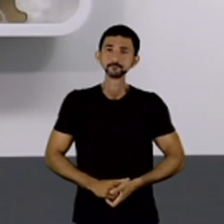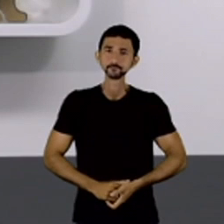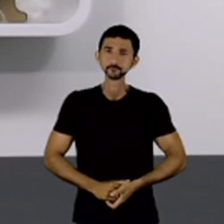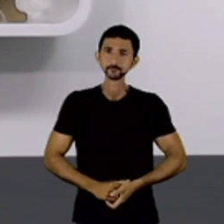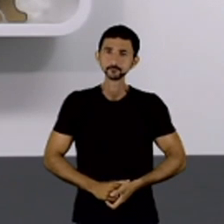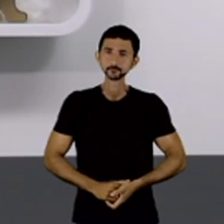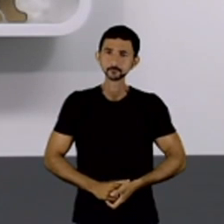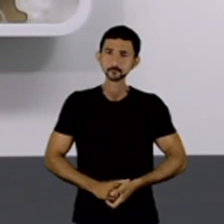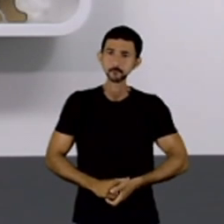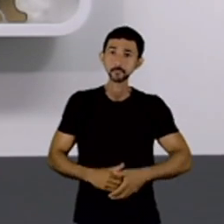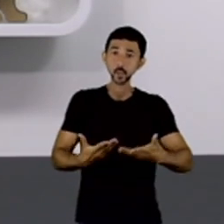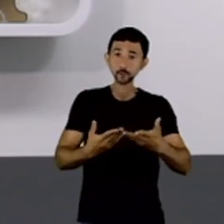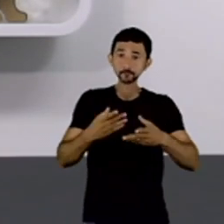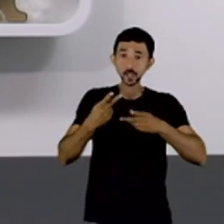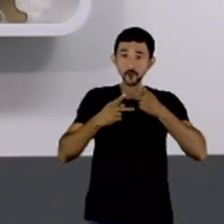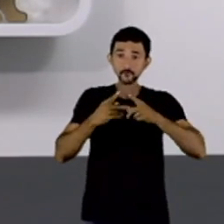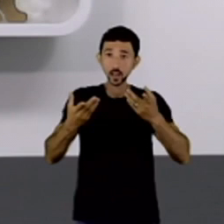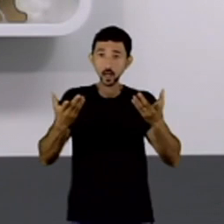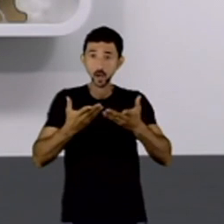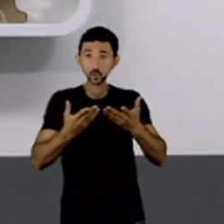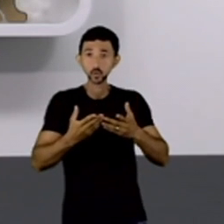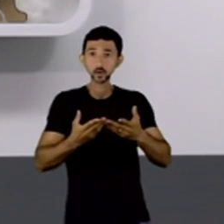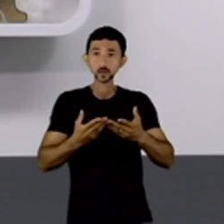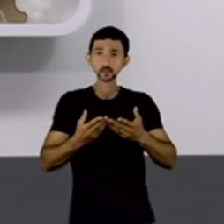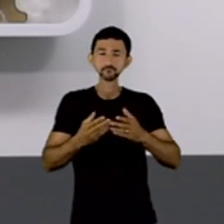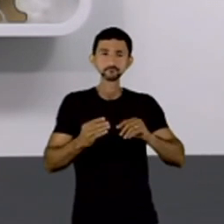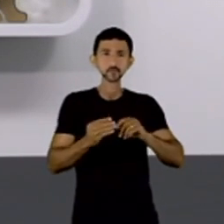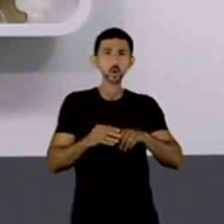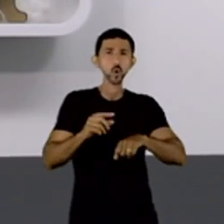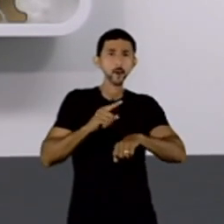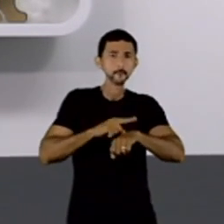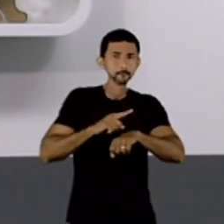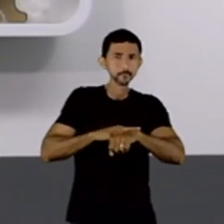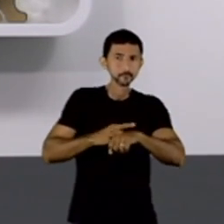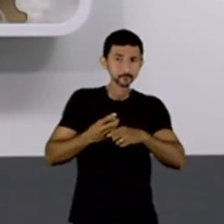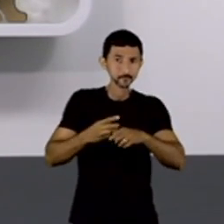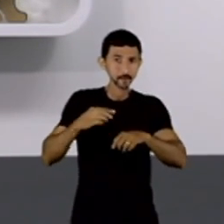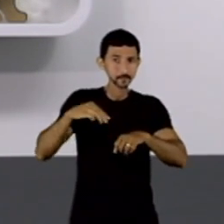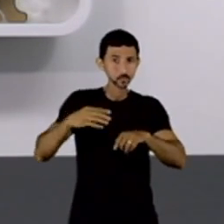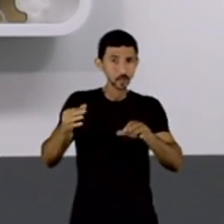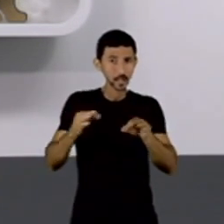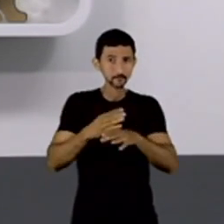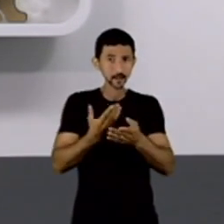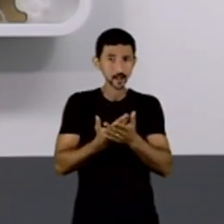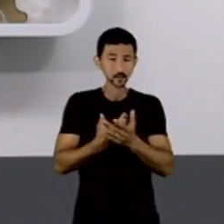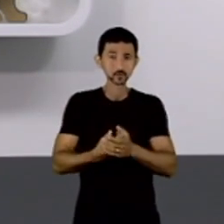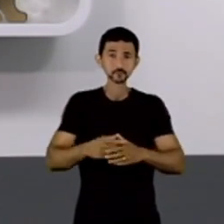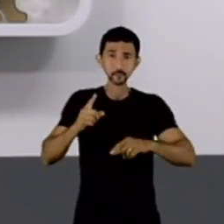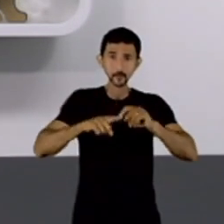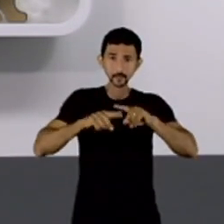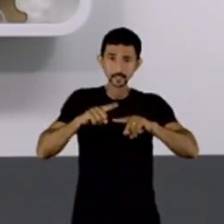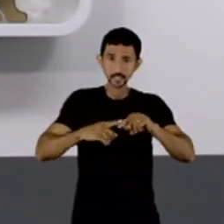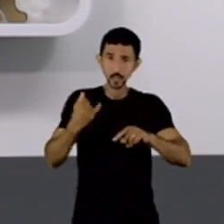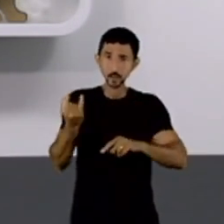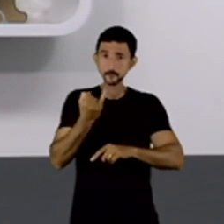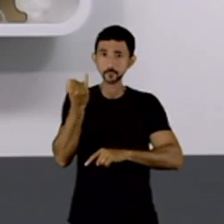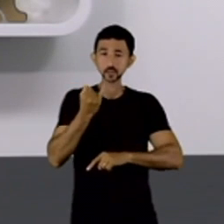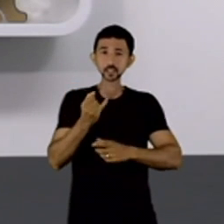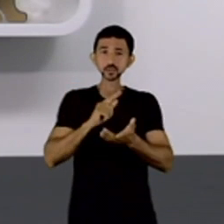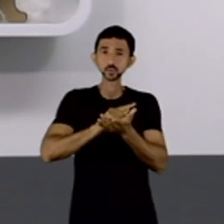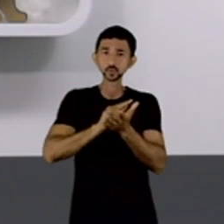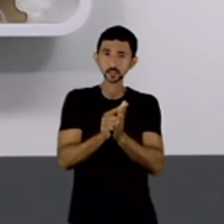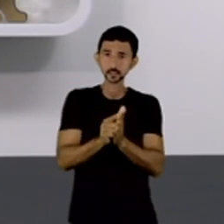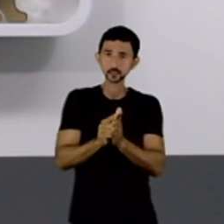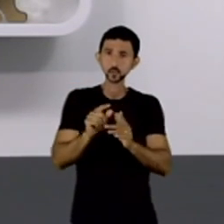para mim, porque eu quero falar contigo, nesses últimos minutinhos de aula, sobre um outro recurso importante deste